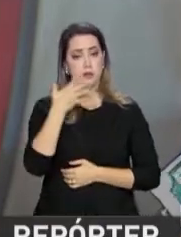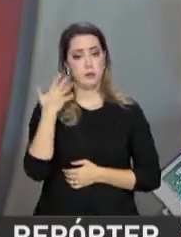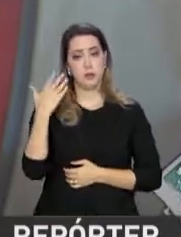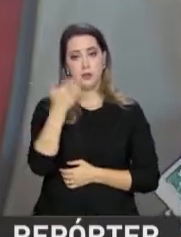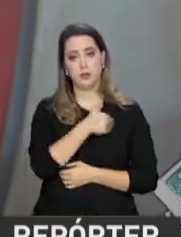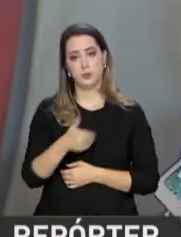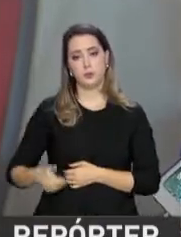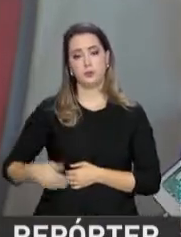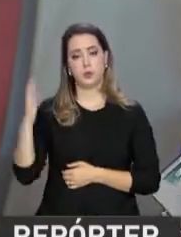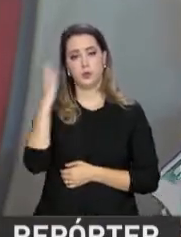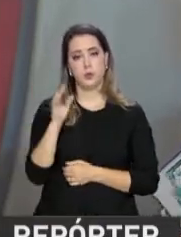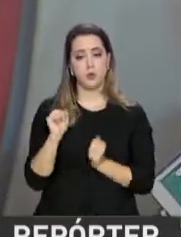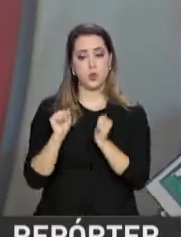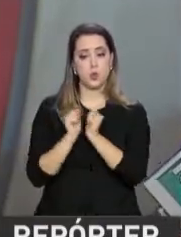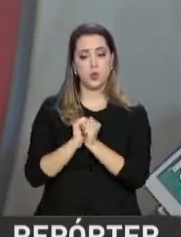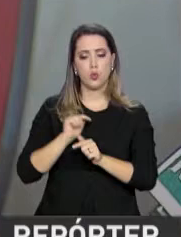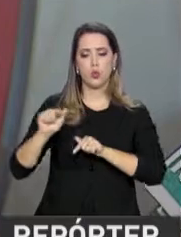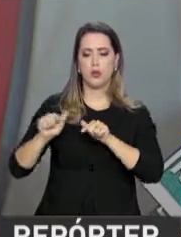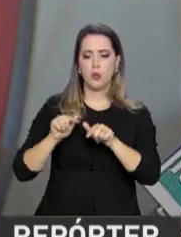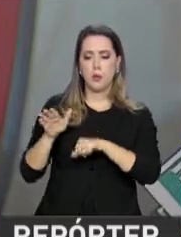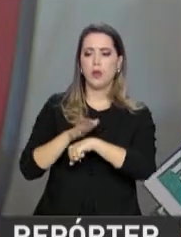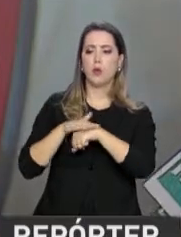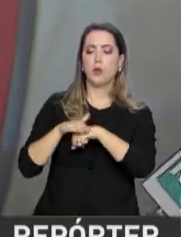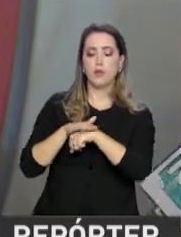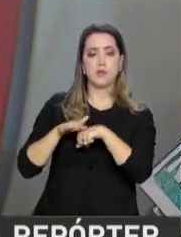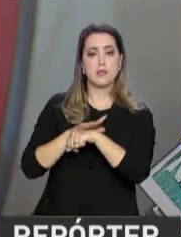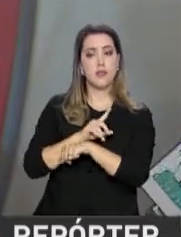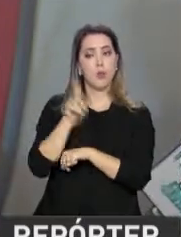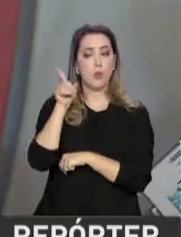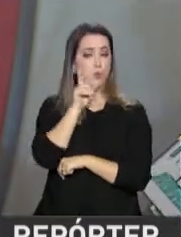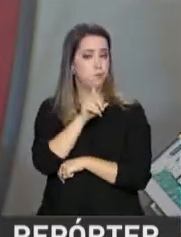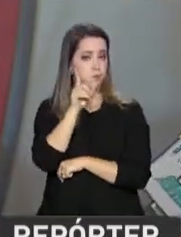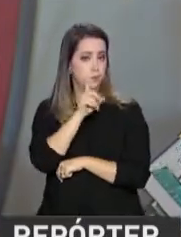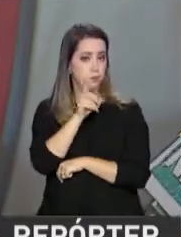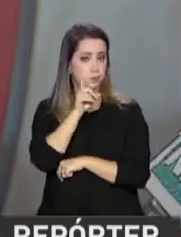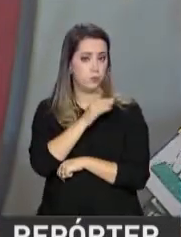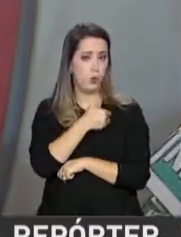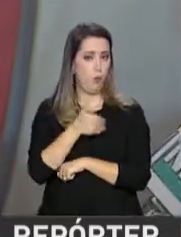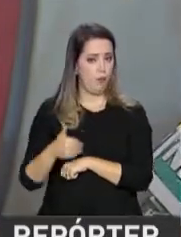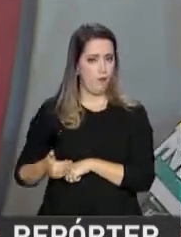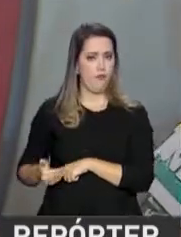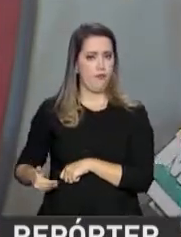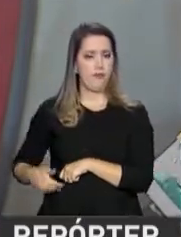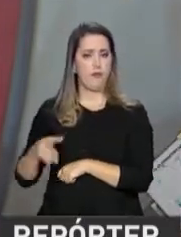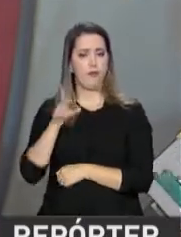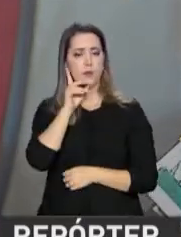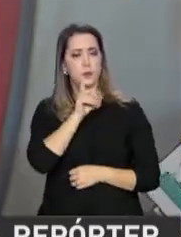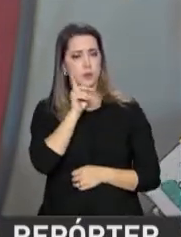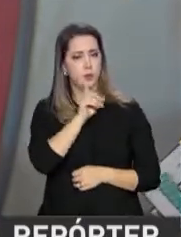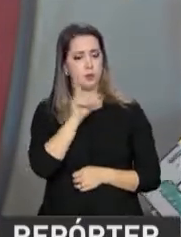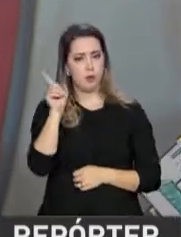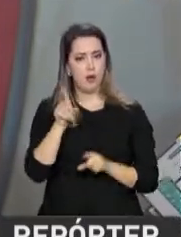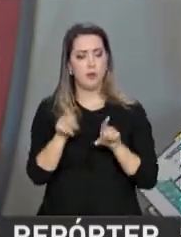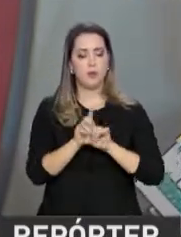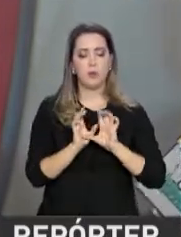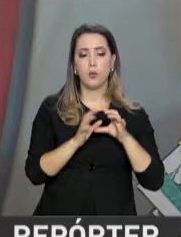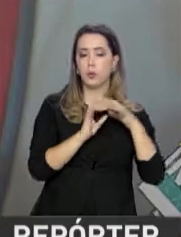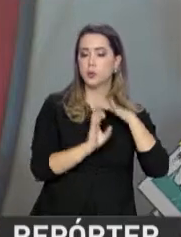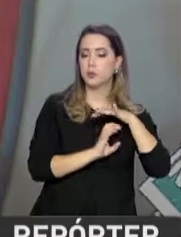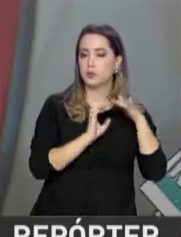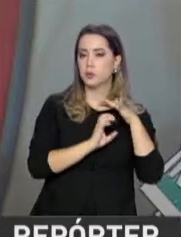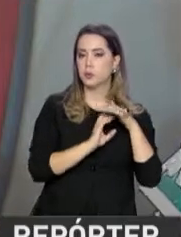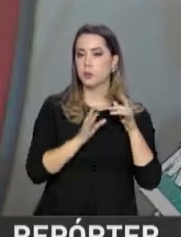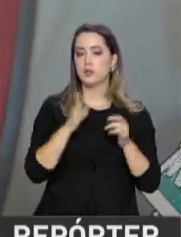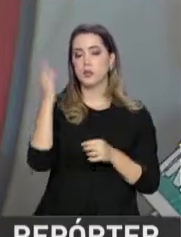tido um papel muito ativo na articulação tanto com o governo dos estados unidos como com o setor privado brasileiro nós estamos